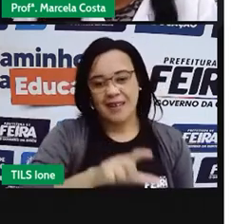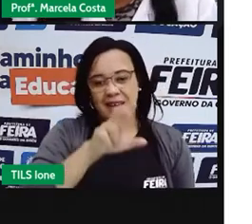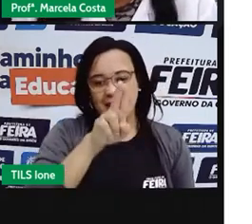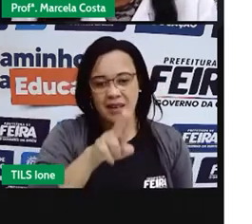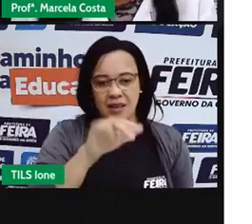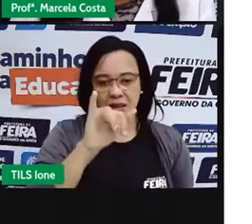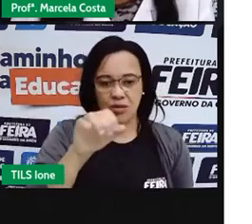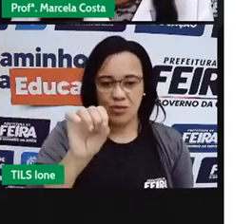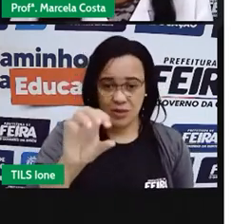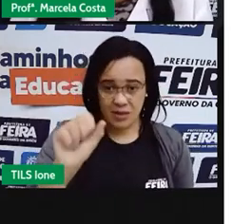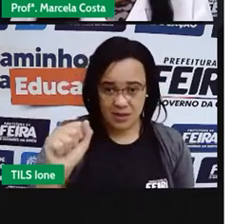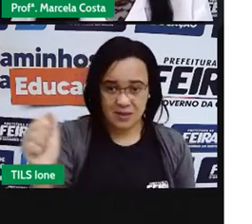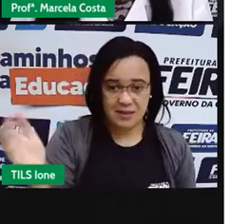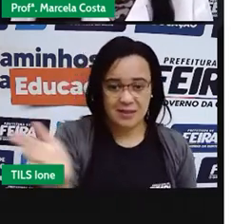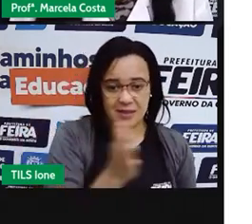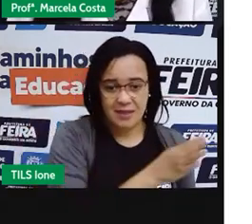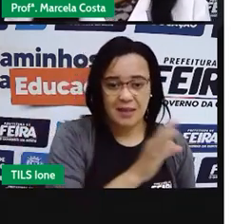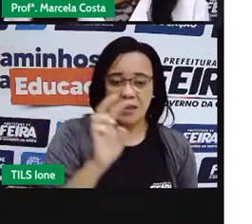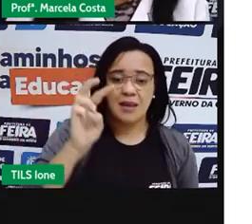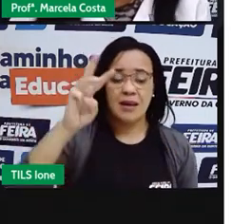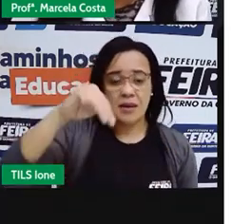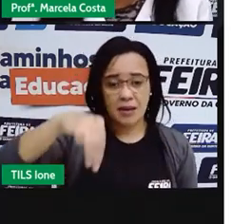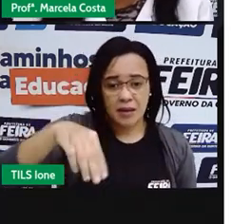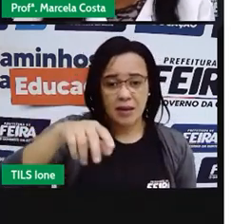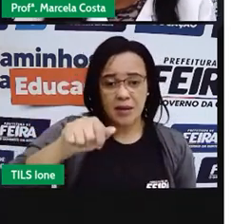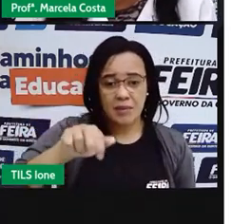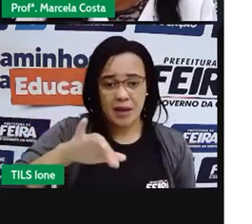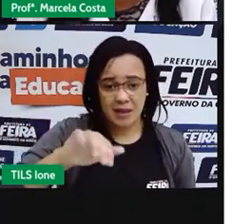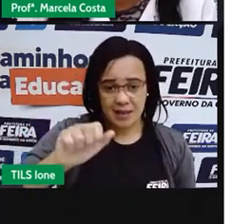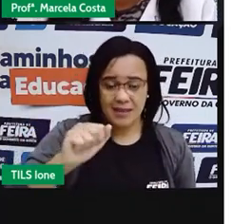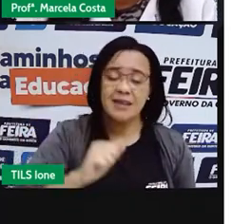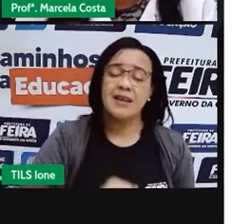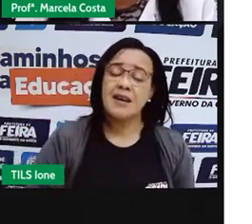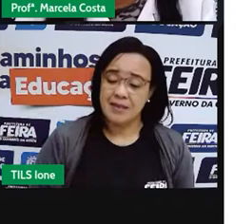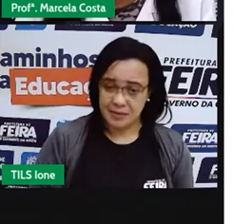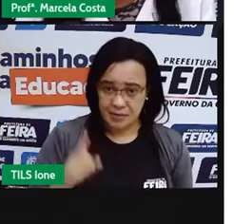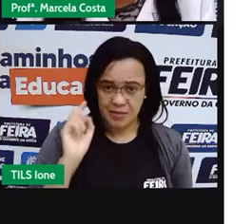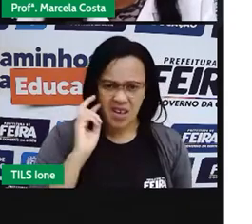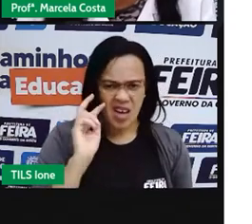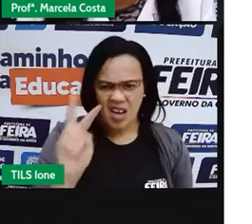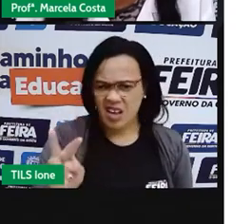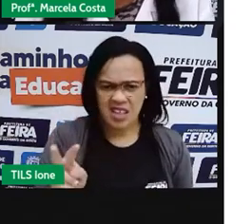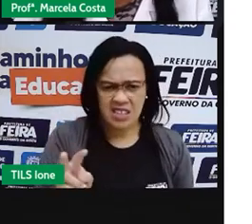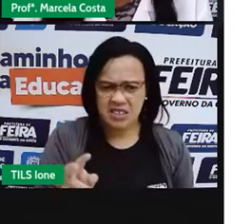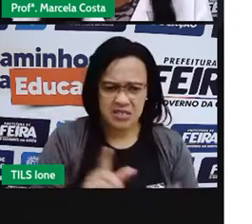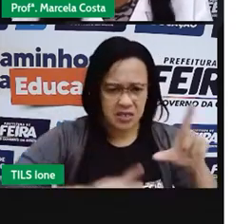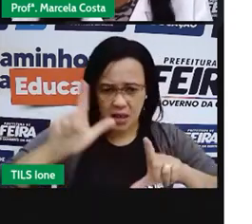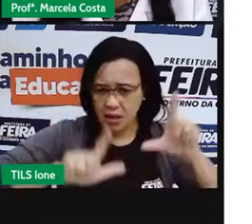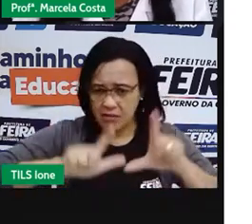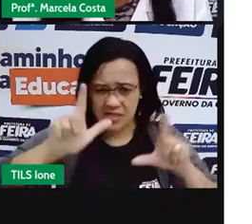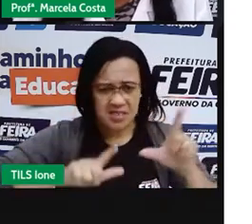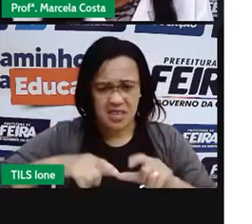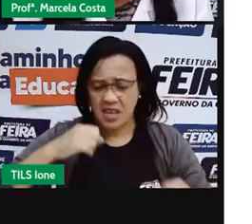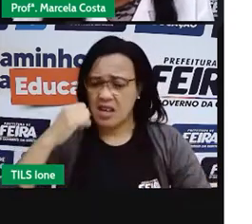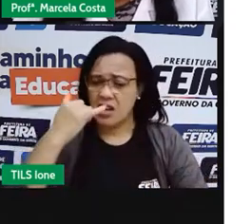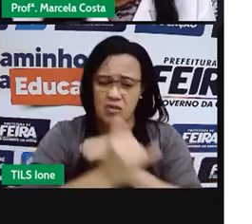na Bélgica com seus pais e ela quase não aparece na televisão, nas redes